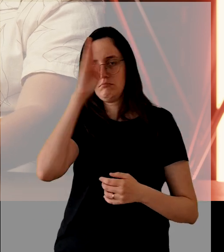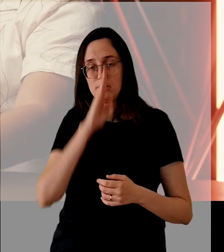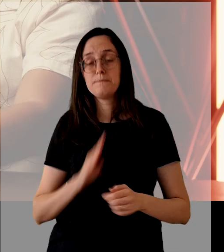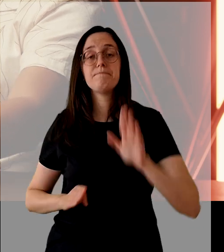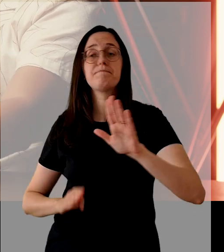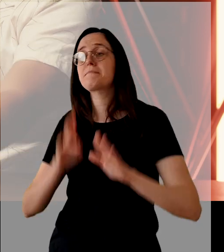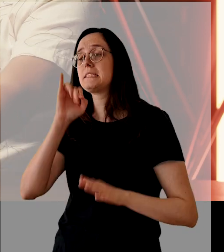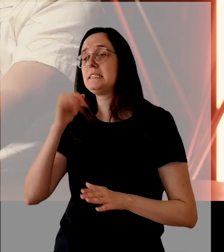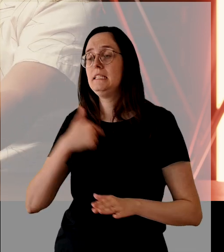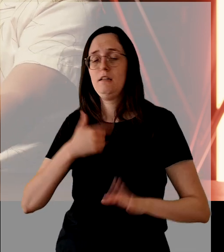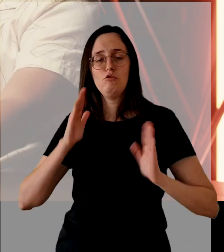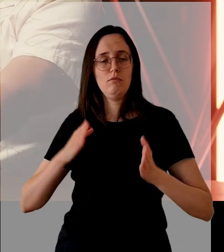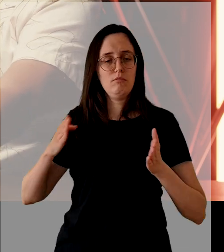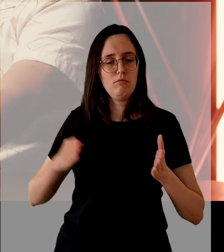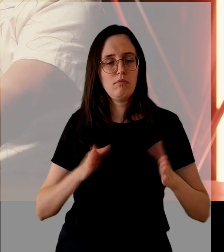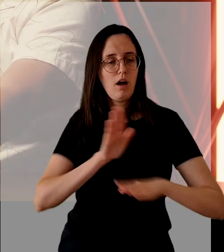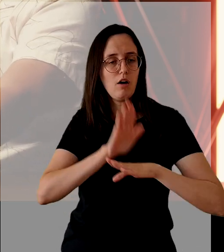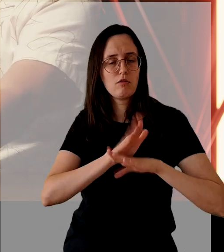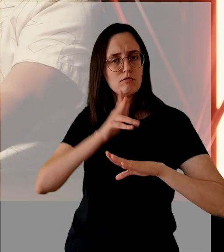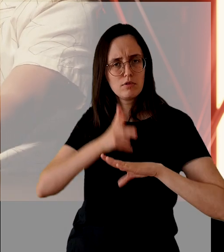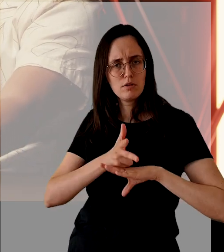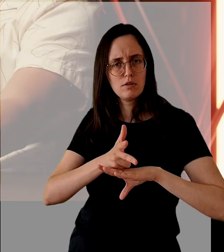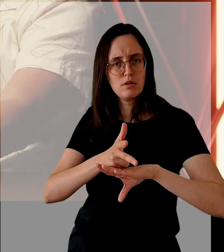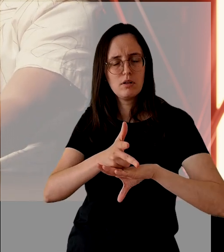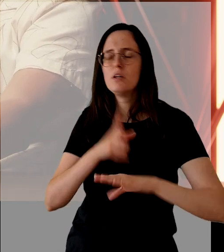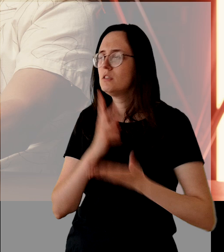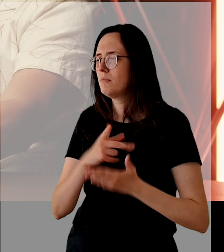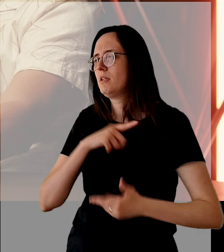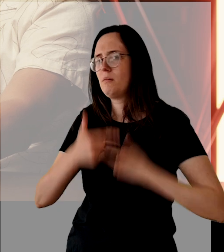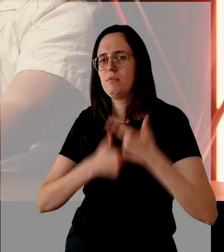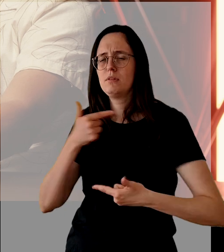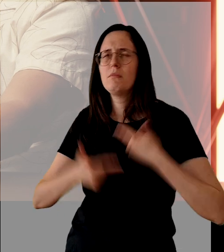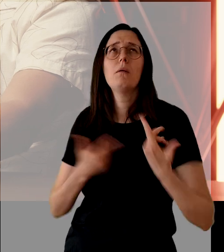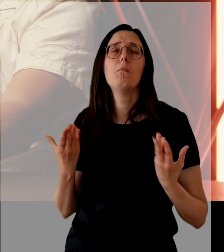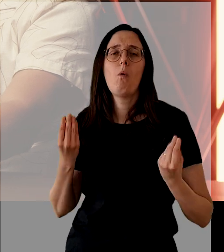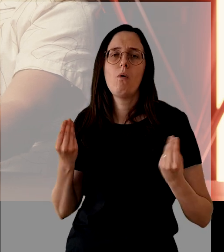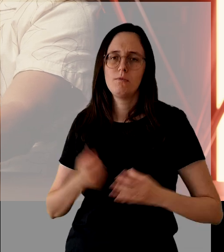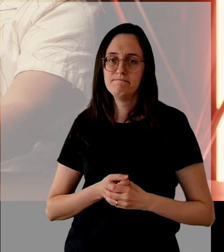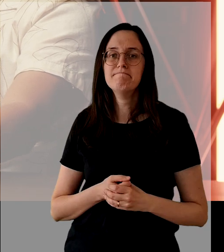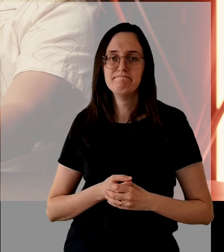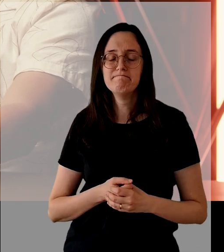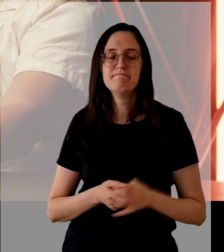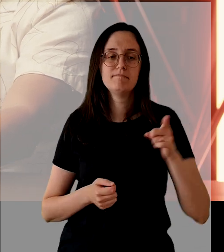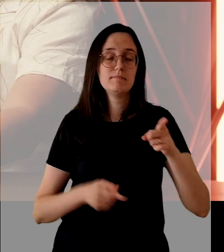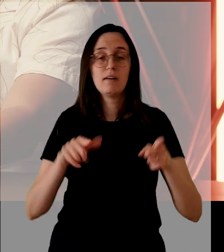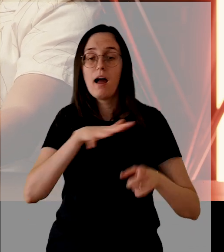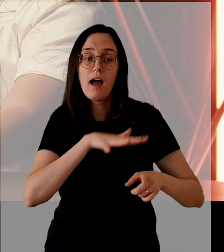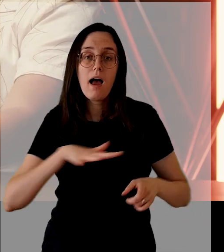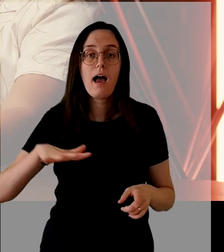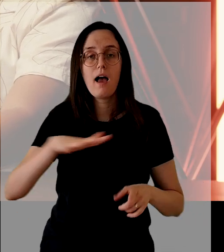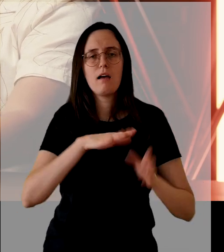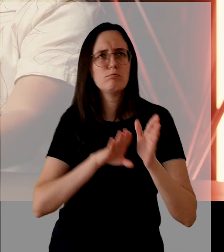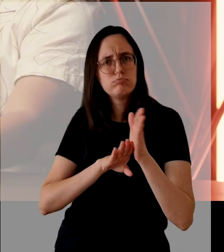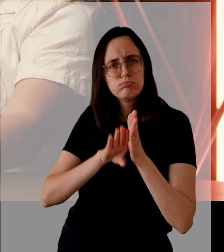Então, se você tem uma carreira consolidada de assistência de câmera, não vai faltar trabalho. Você vai trabalhar muito. Né? Então, é um mercado